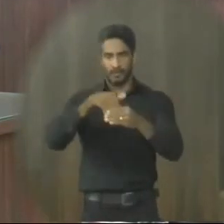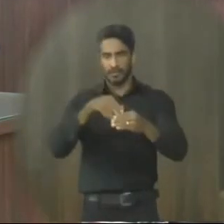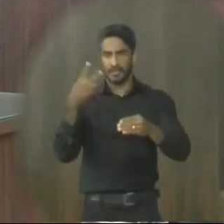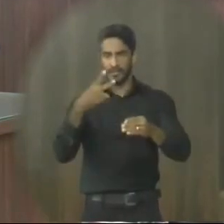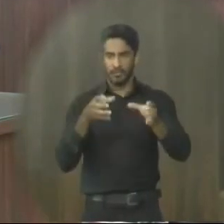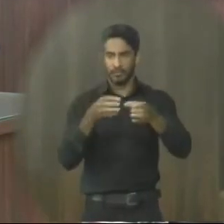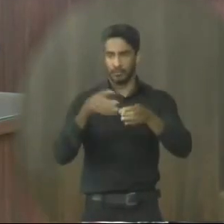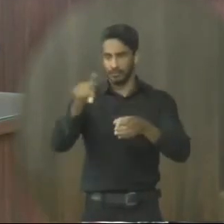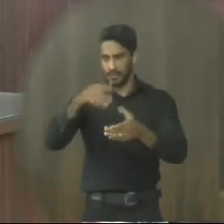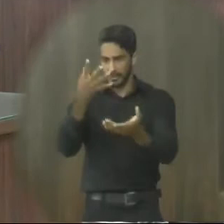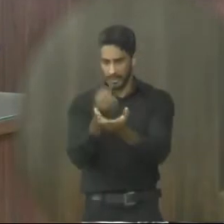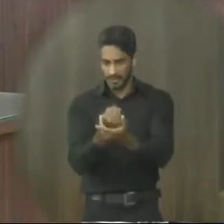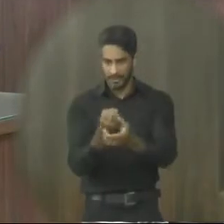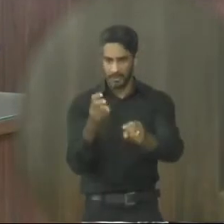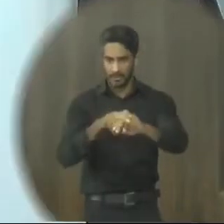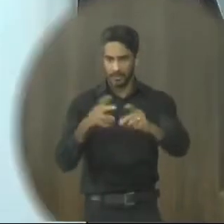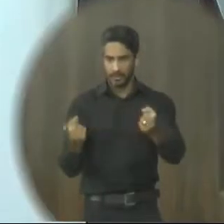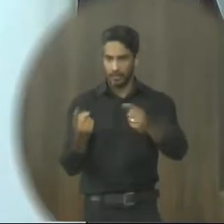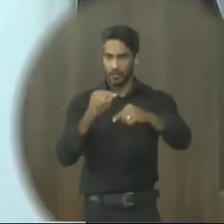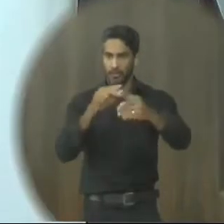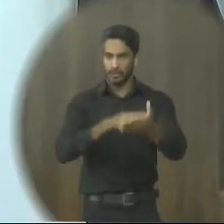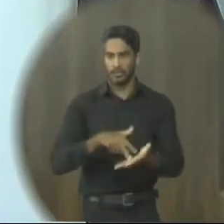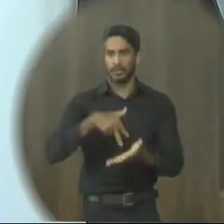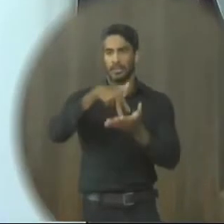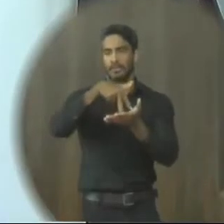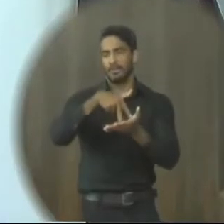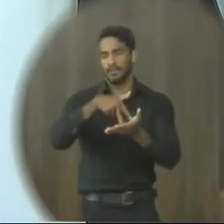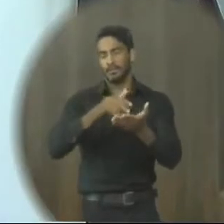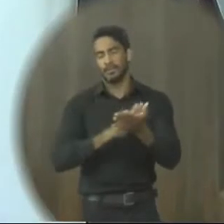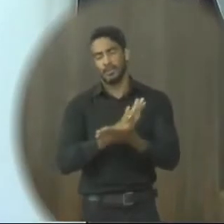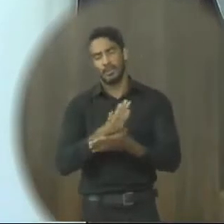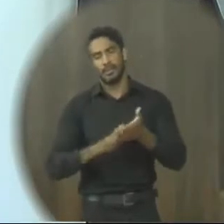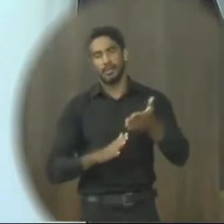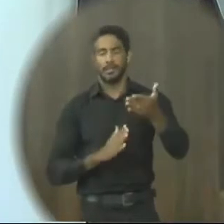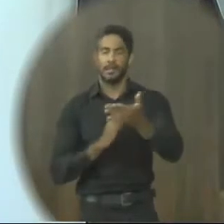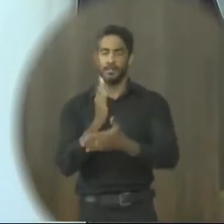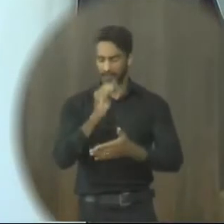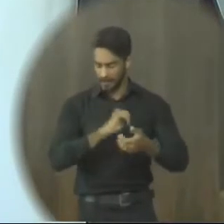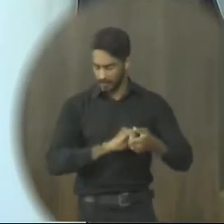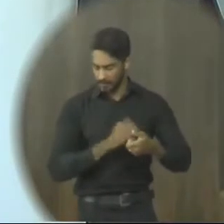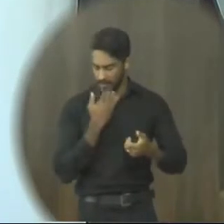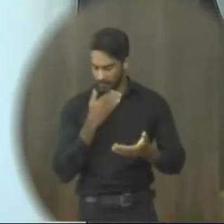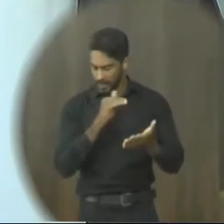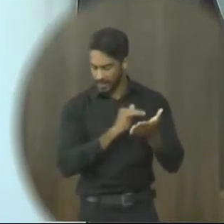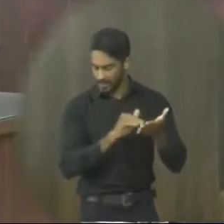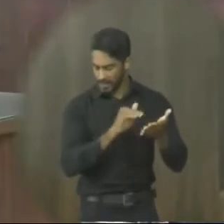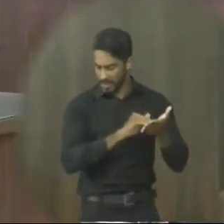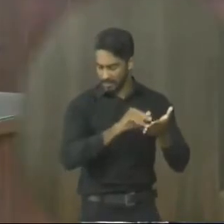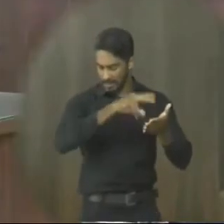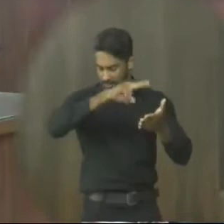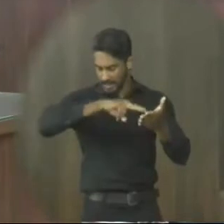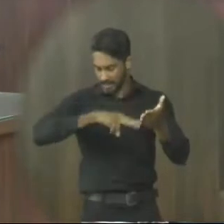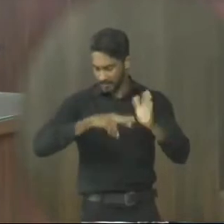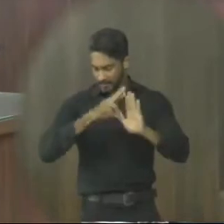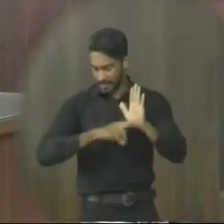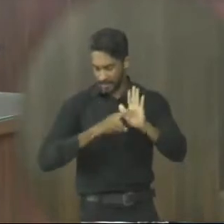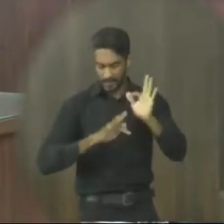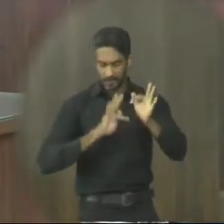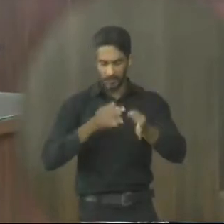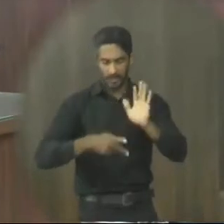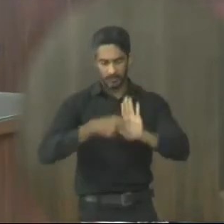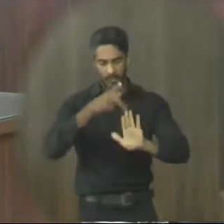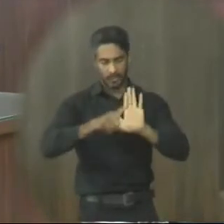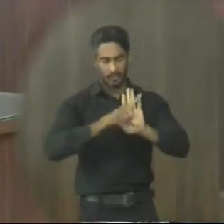segundo turno. Quem for a favor, permaneça sentados. Contrários, se levantem. Aprovado. Solicito ao senhor secretário que faça a leitura da redação final do projeto